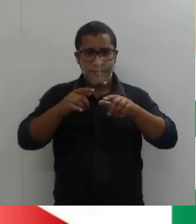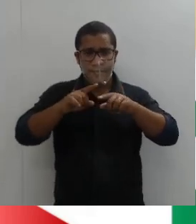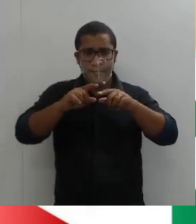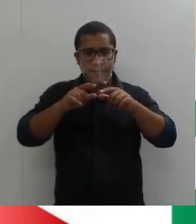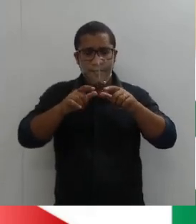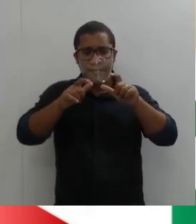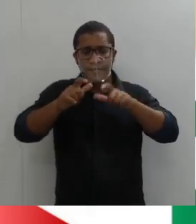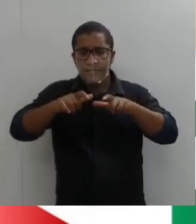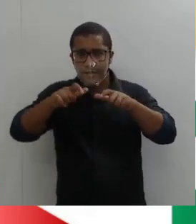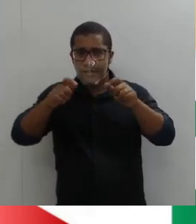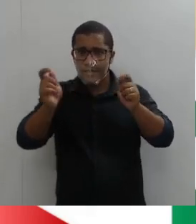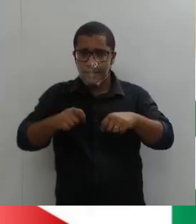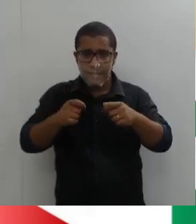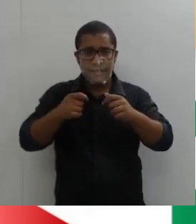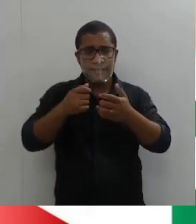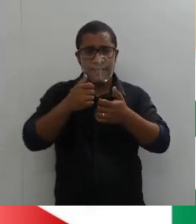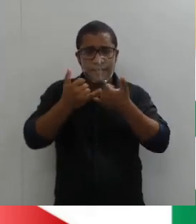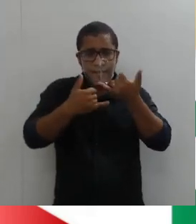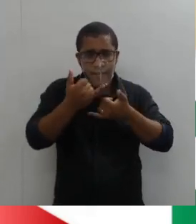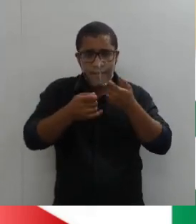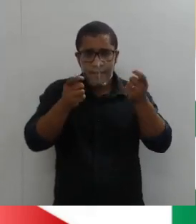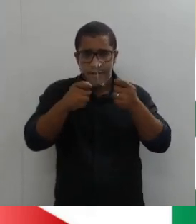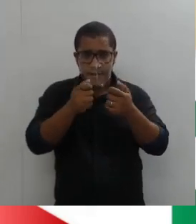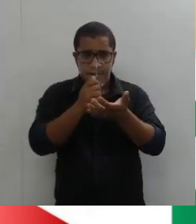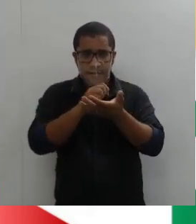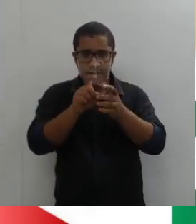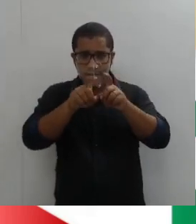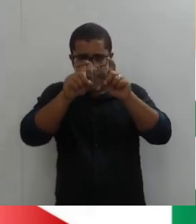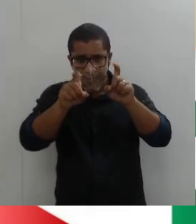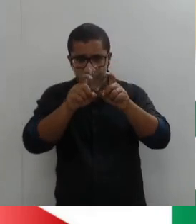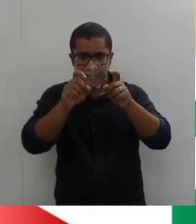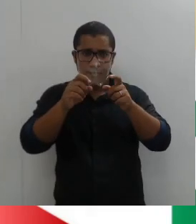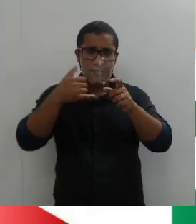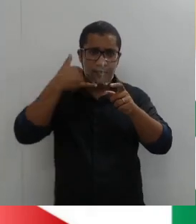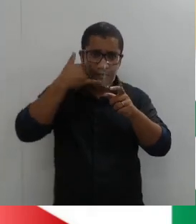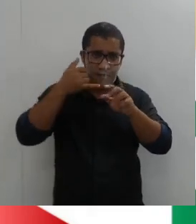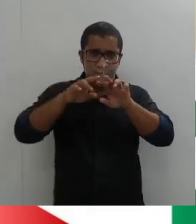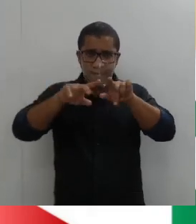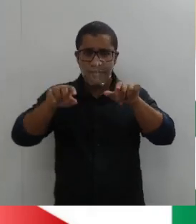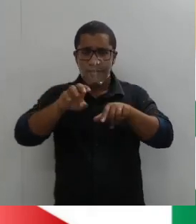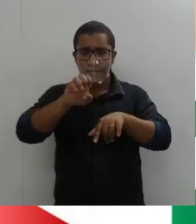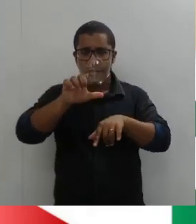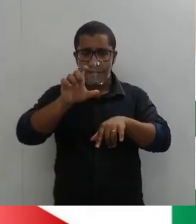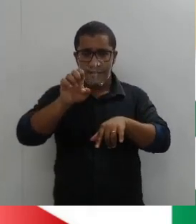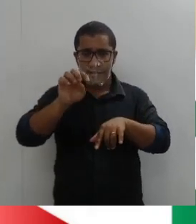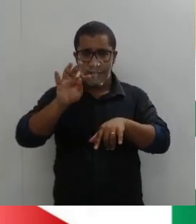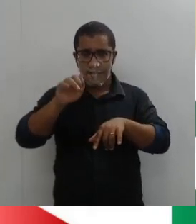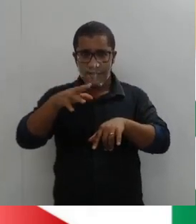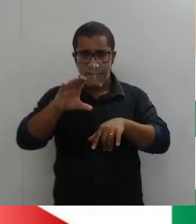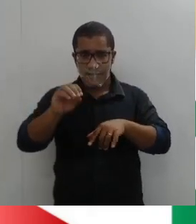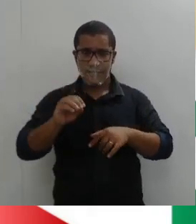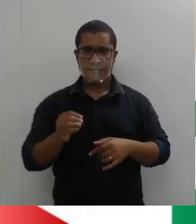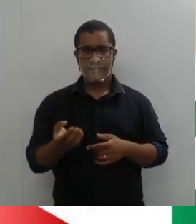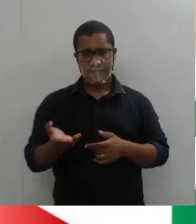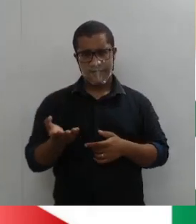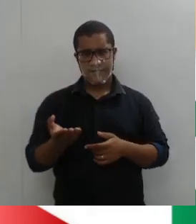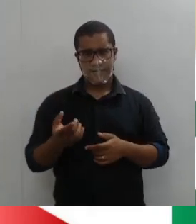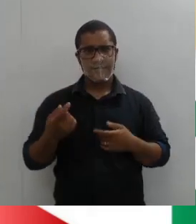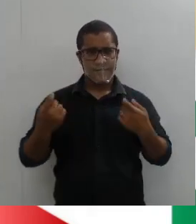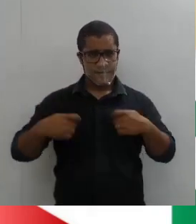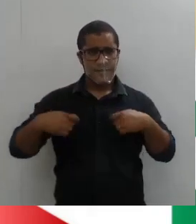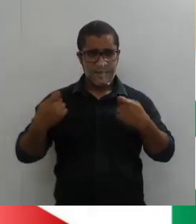de jogo, né, que possui um componente eletrônico para executar suas funções. Pera, professora, jogo eletrônico tem